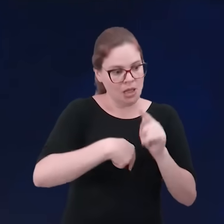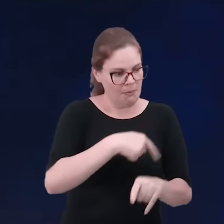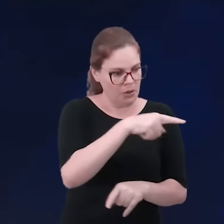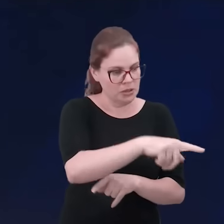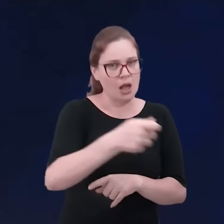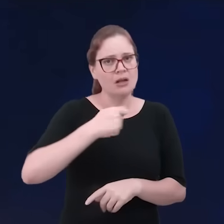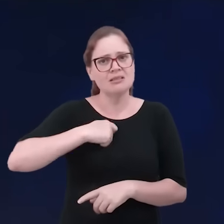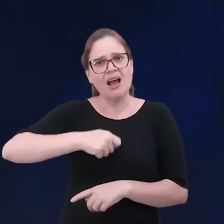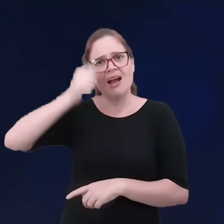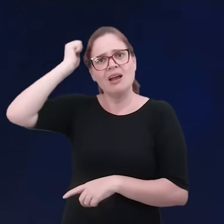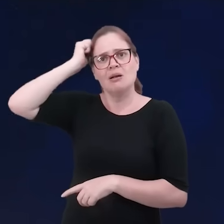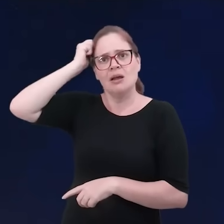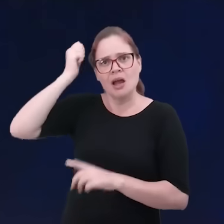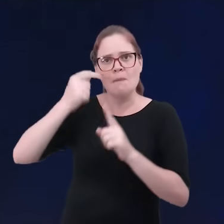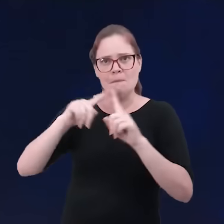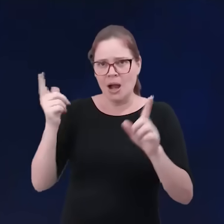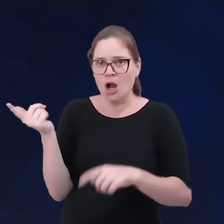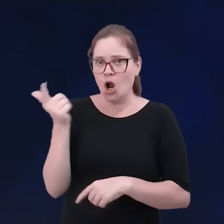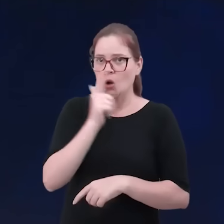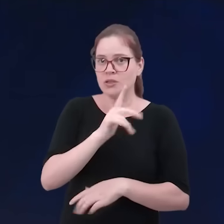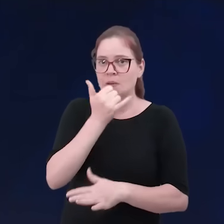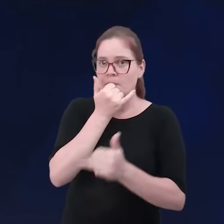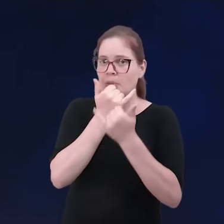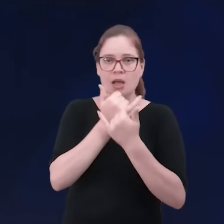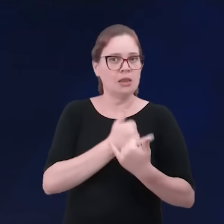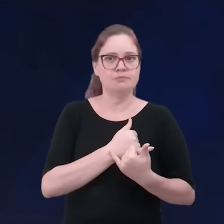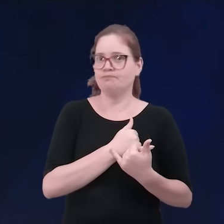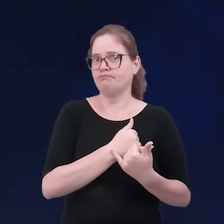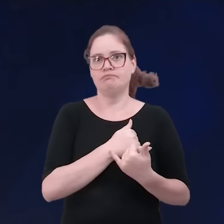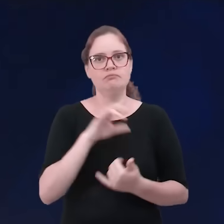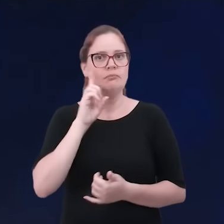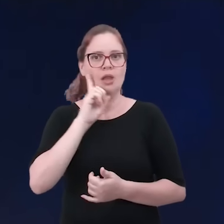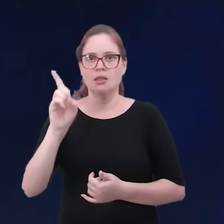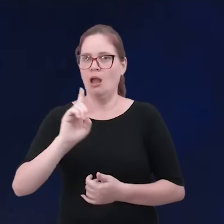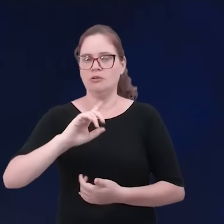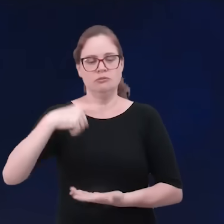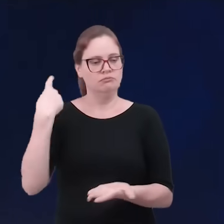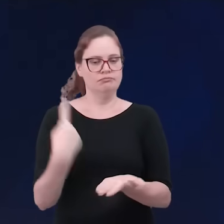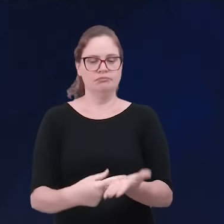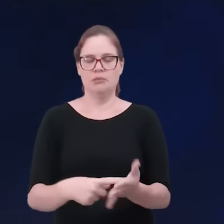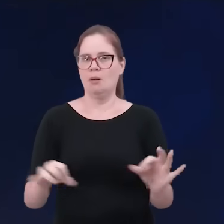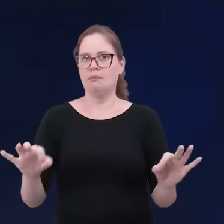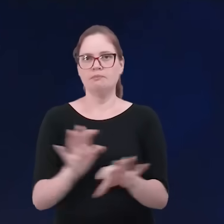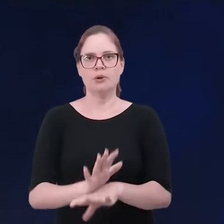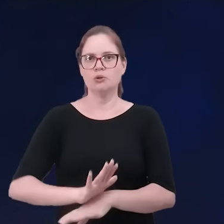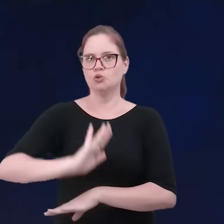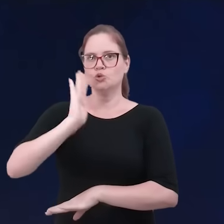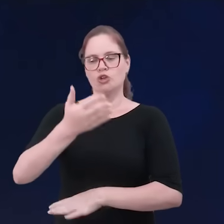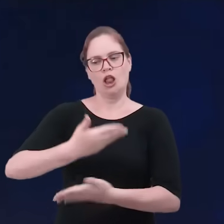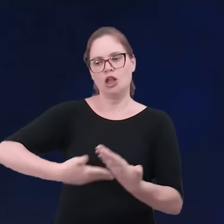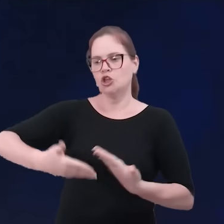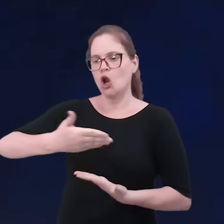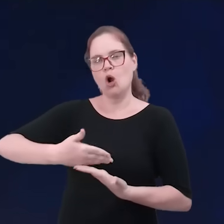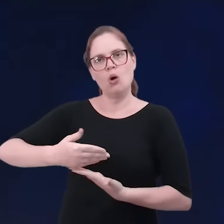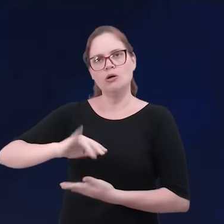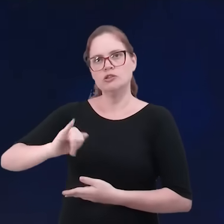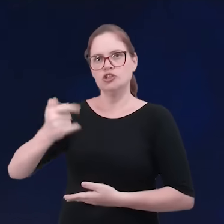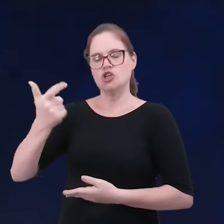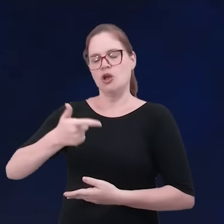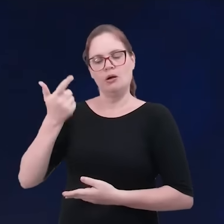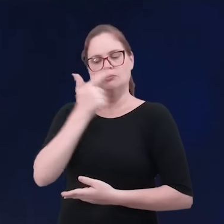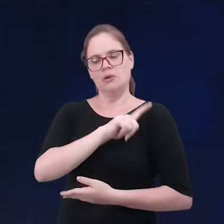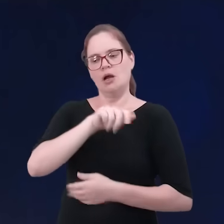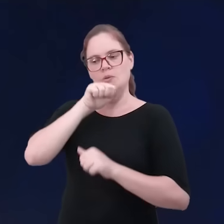ele encontrou perdão. Mas a palavra do Senhor hoje para você, para nós, é a mesma